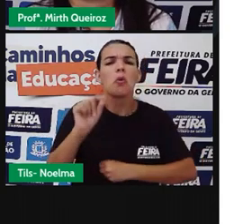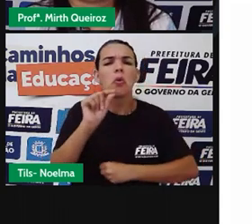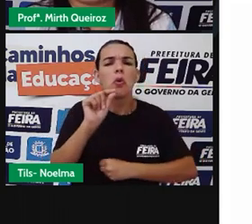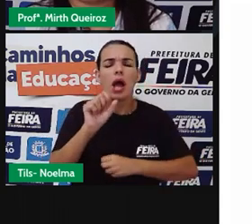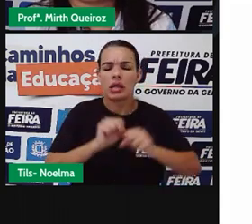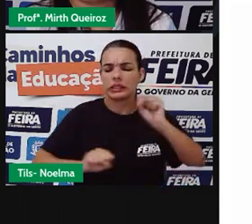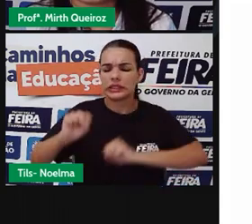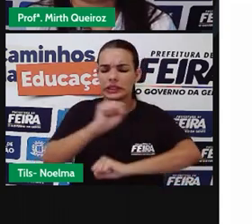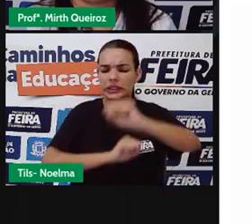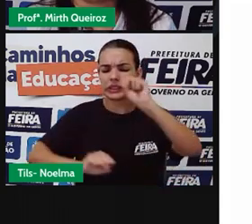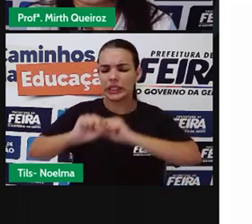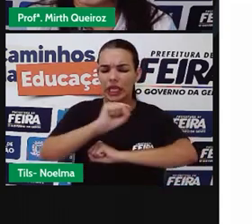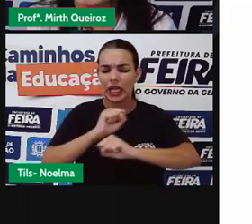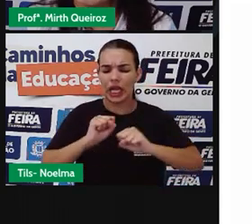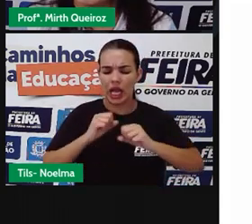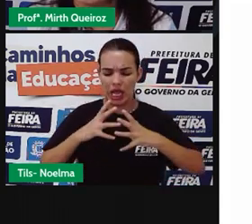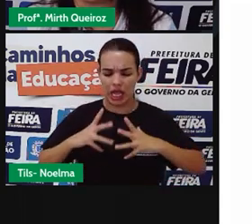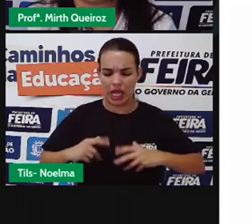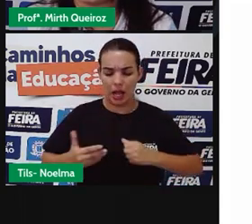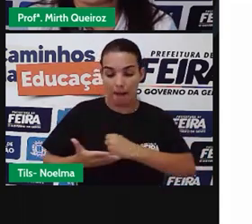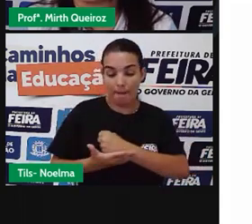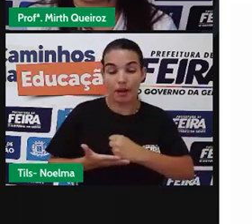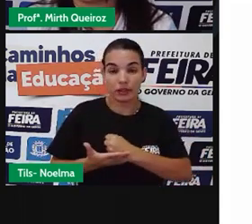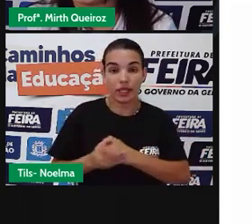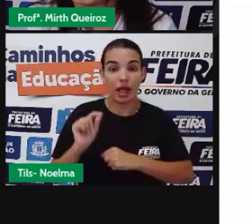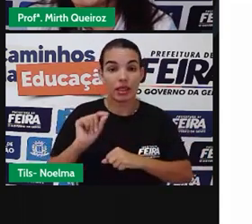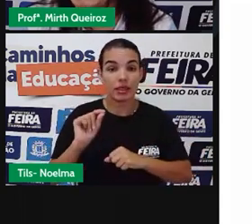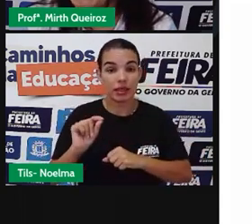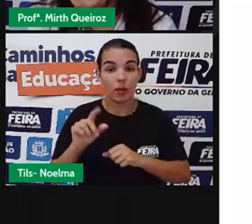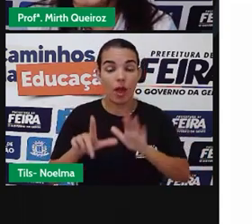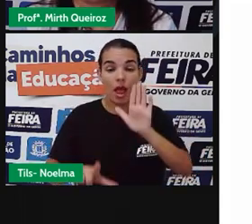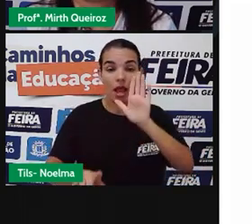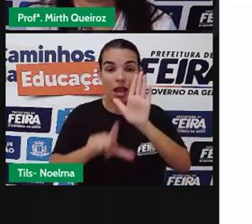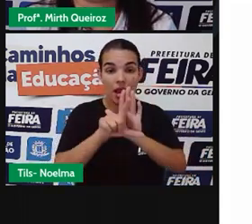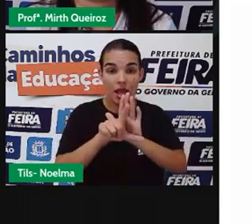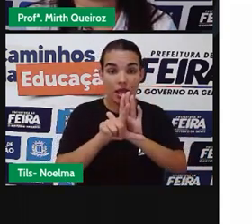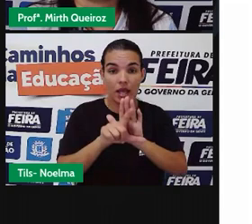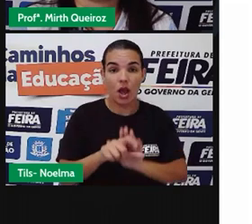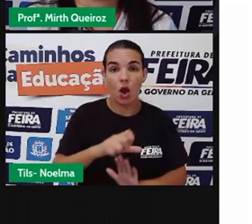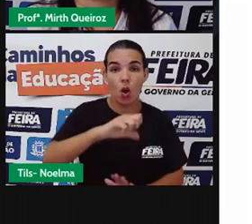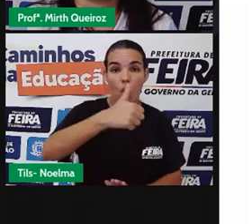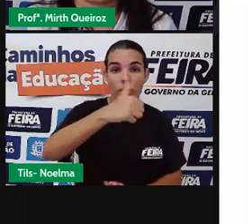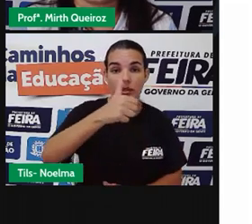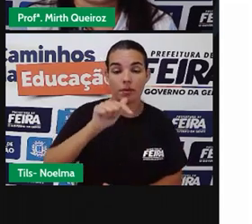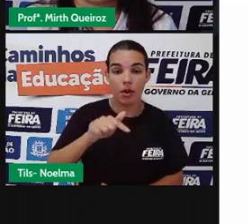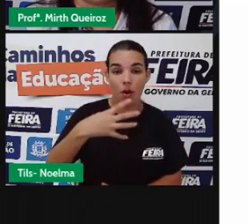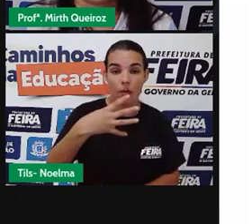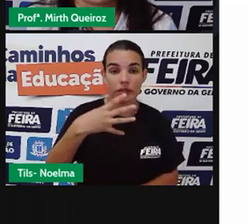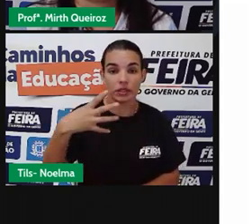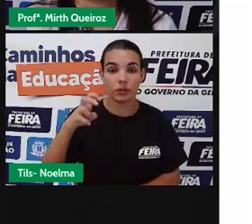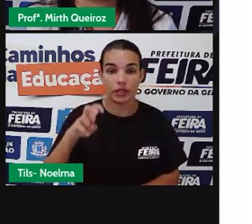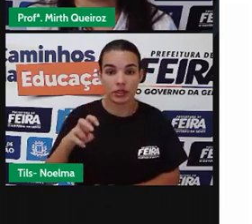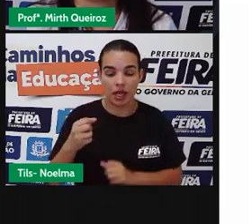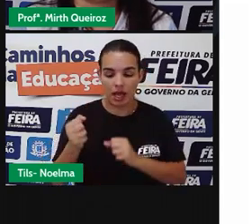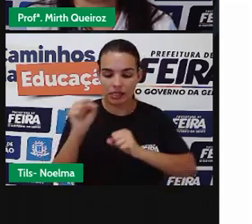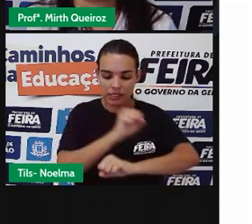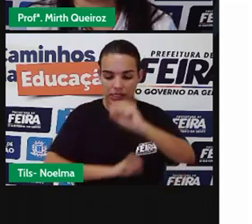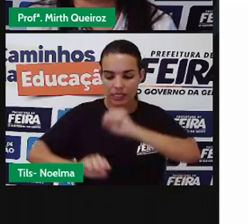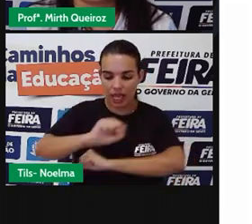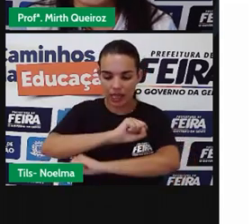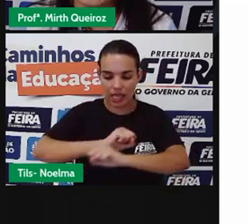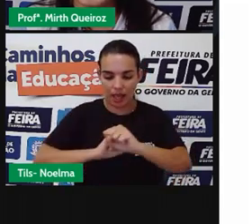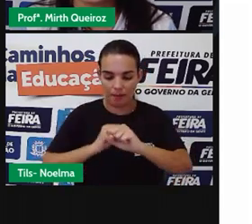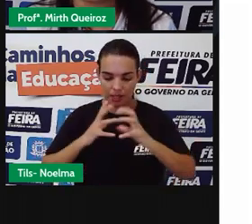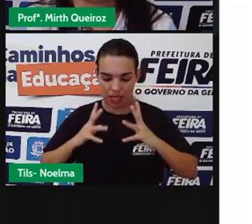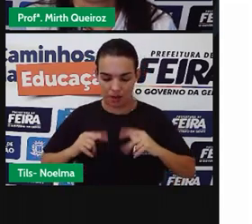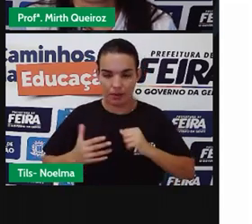saneamento básico já acordo com a lei 11.445 saneamento básico é um conjunto de